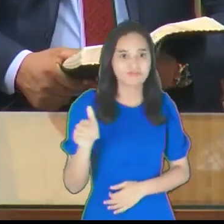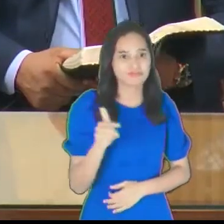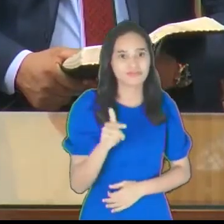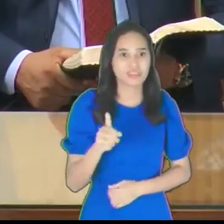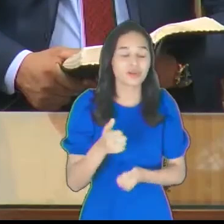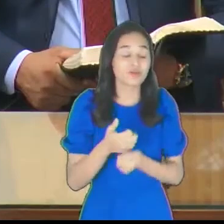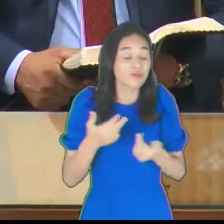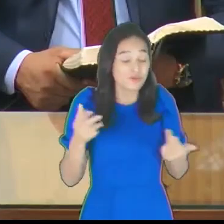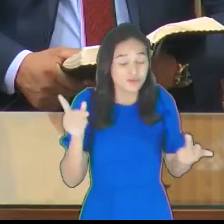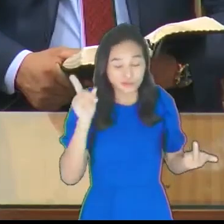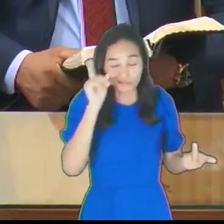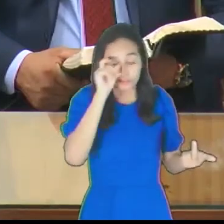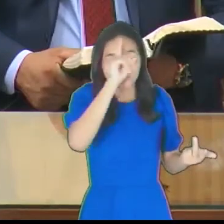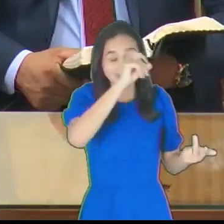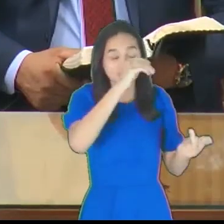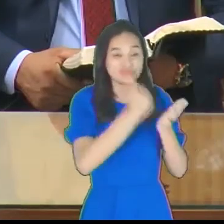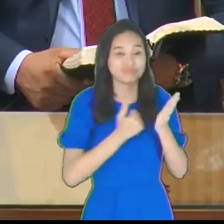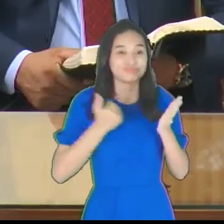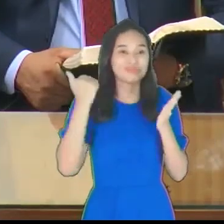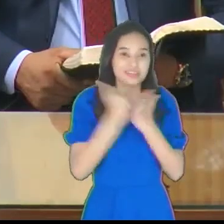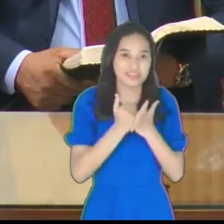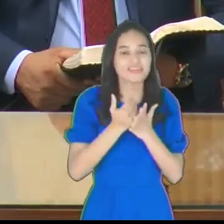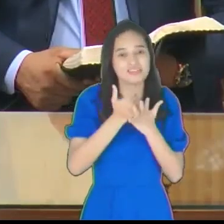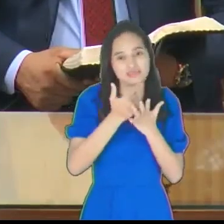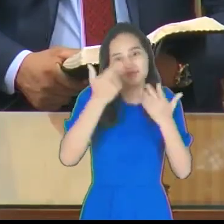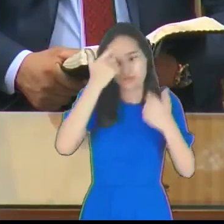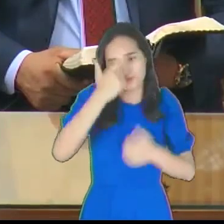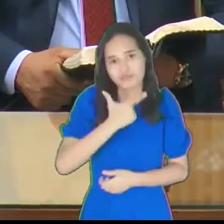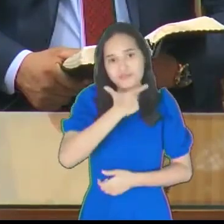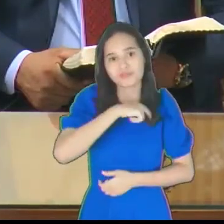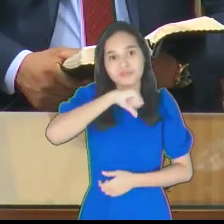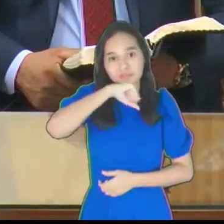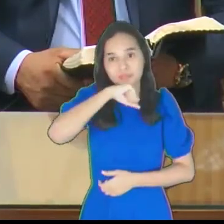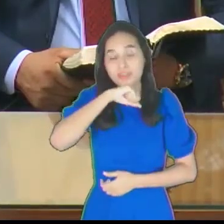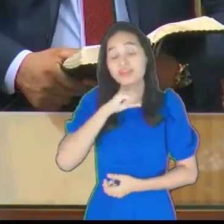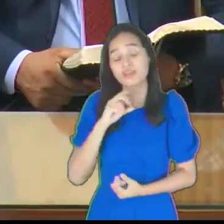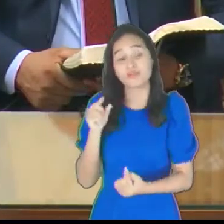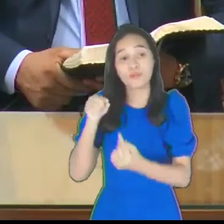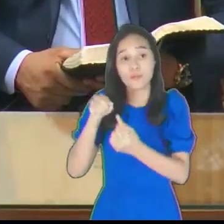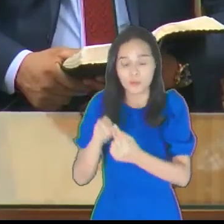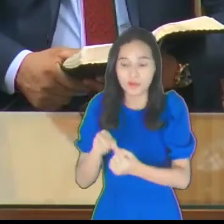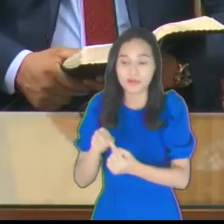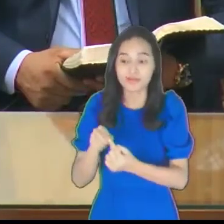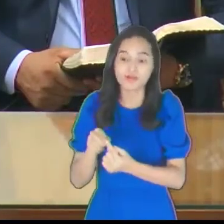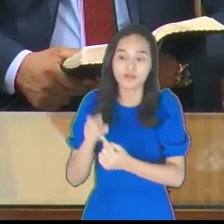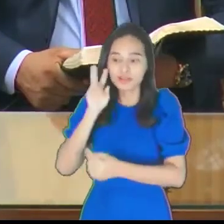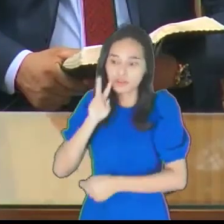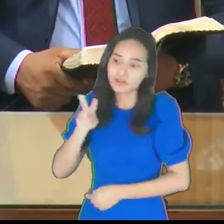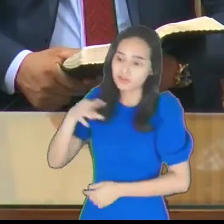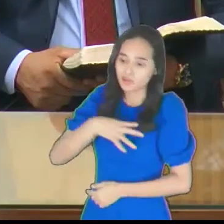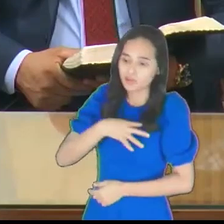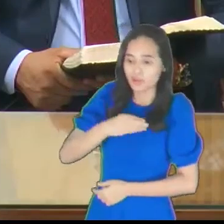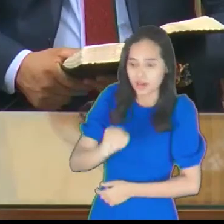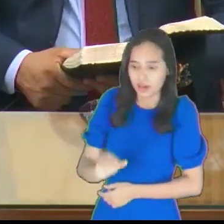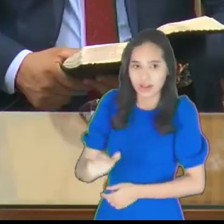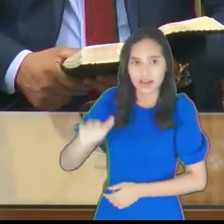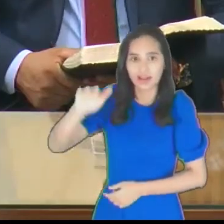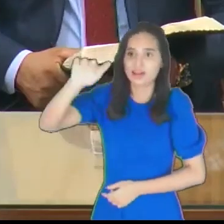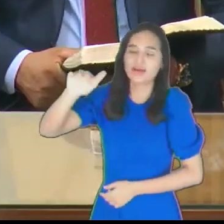muito difícil ser pai e alcançar o objetivo de ver os filhos bem com Deus,